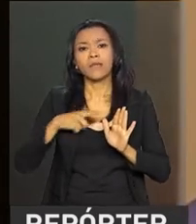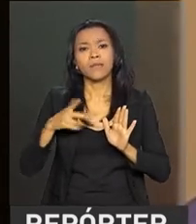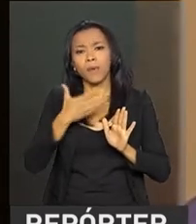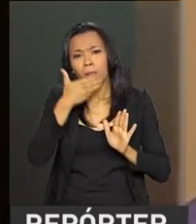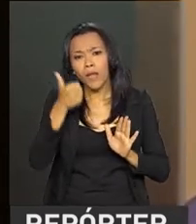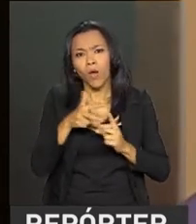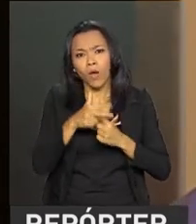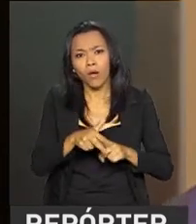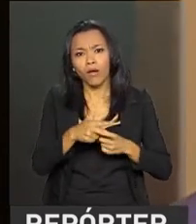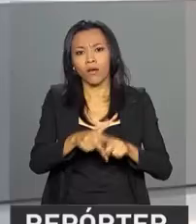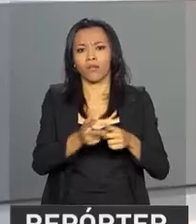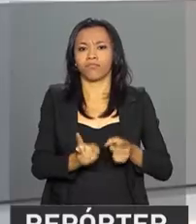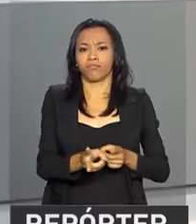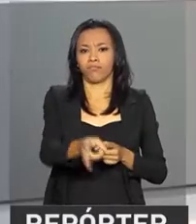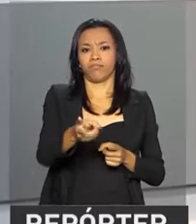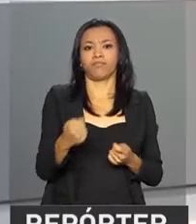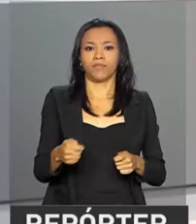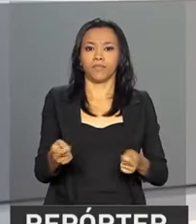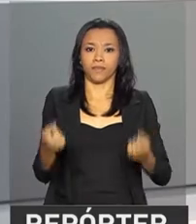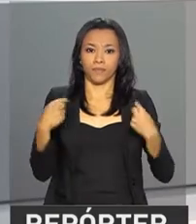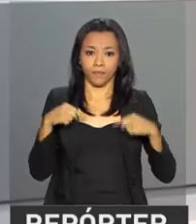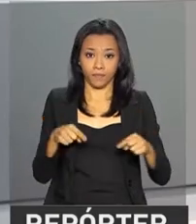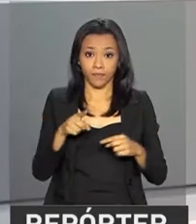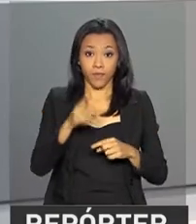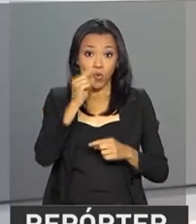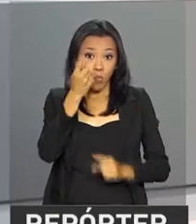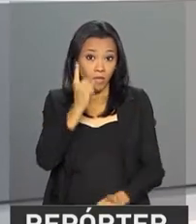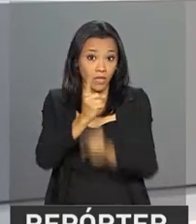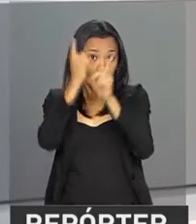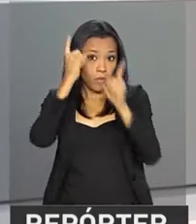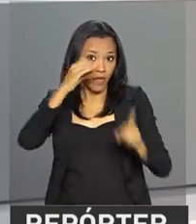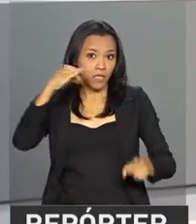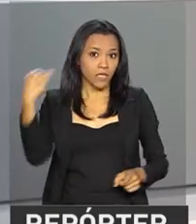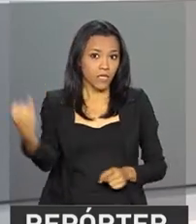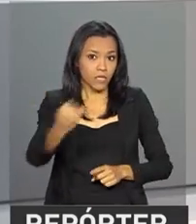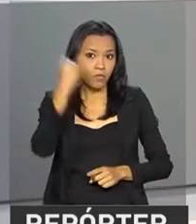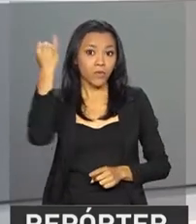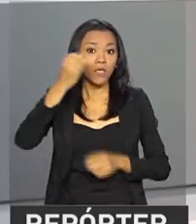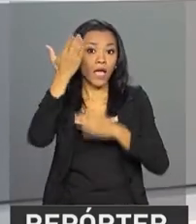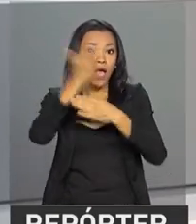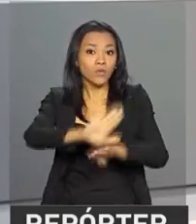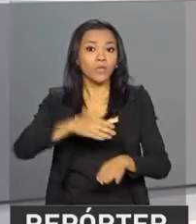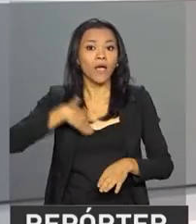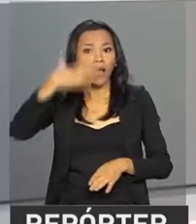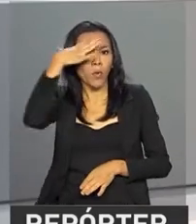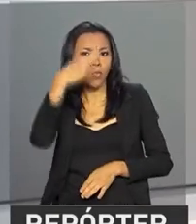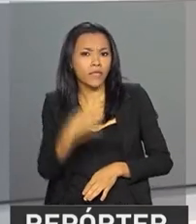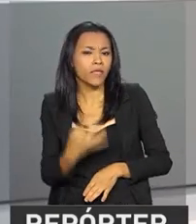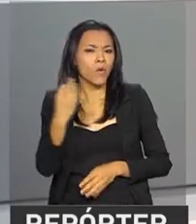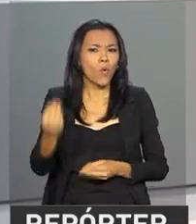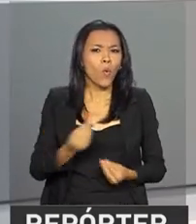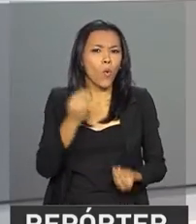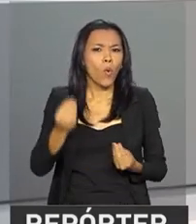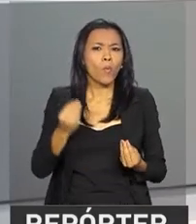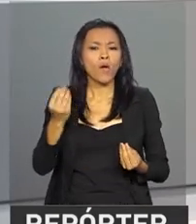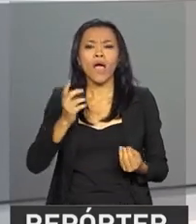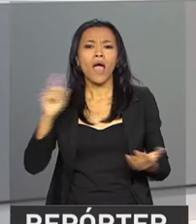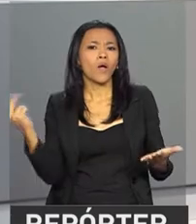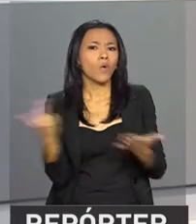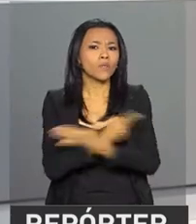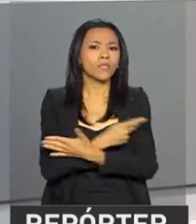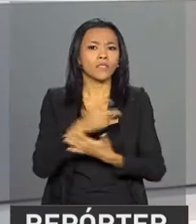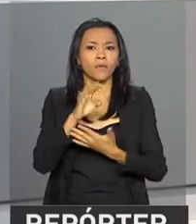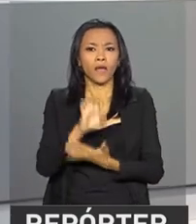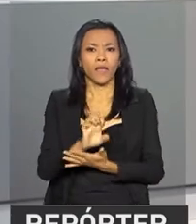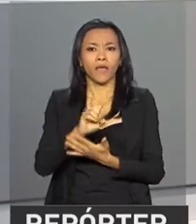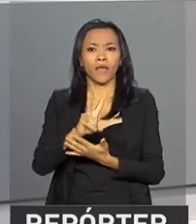contínua né uma descoberta importante que ajuda a entender um pouco mais sobre o processo de evolução da vida